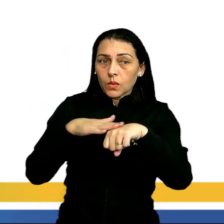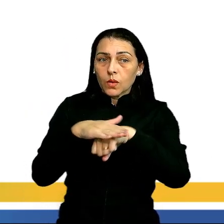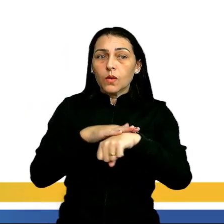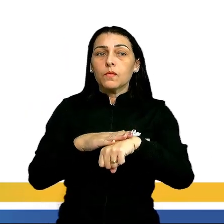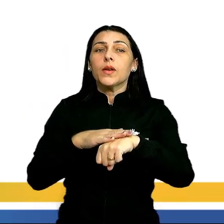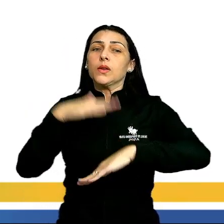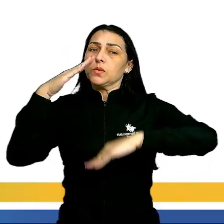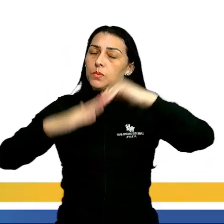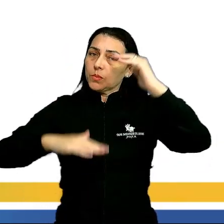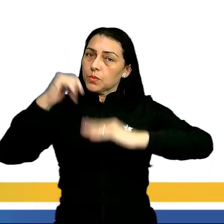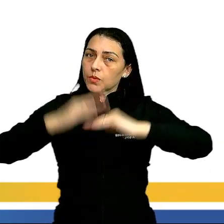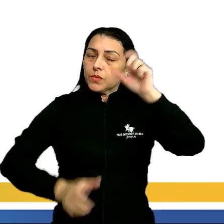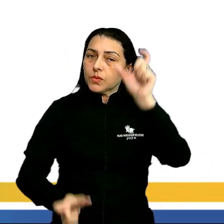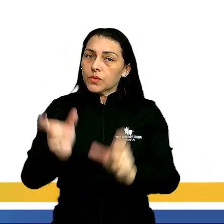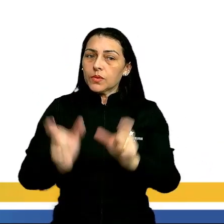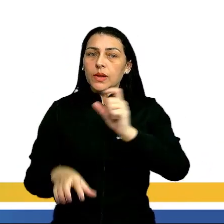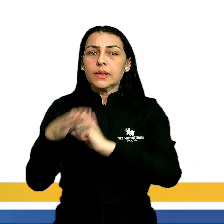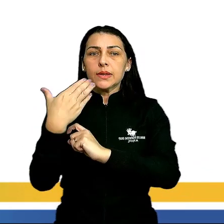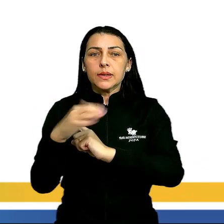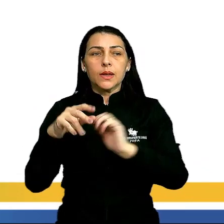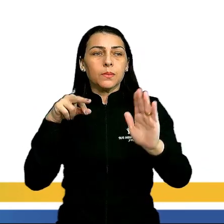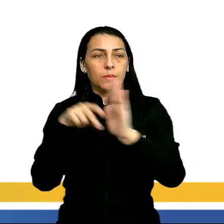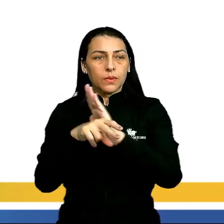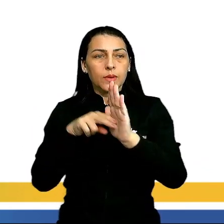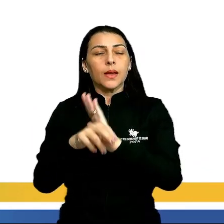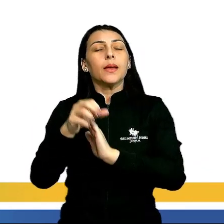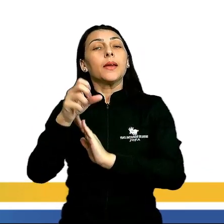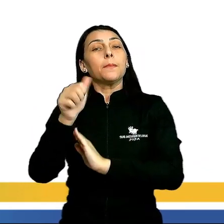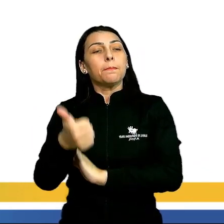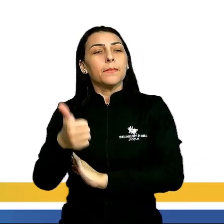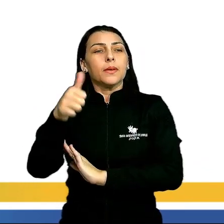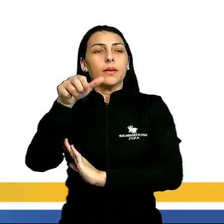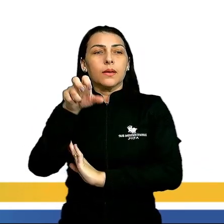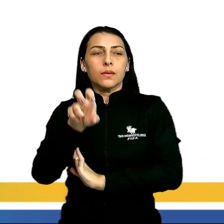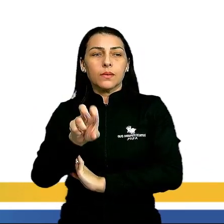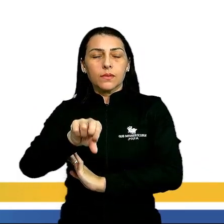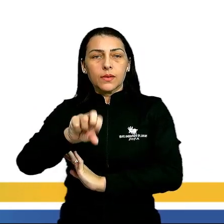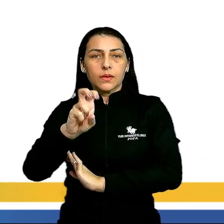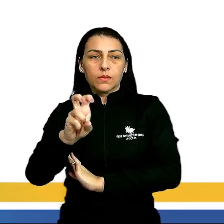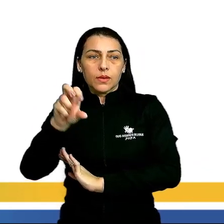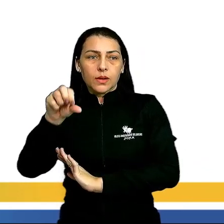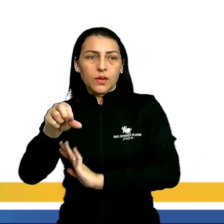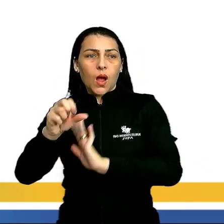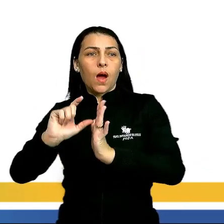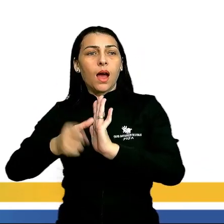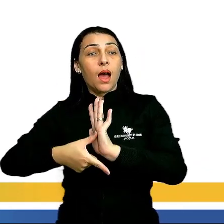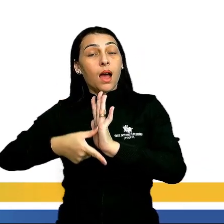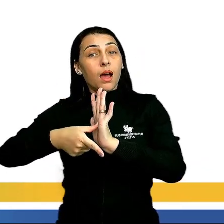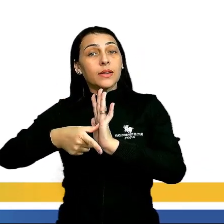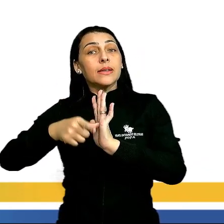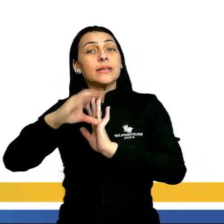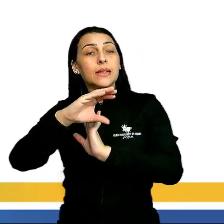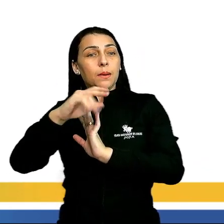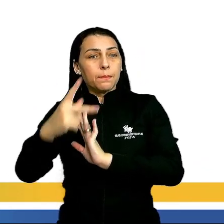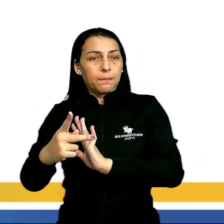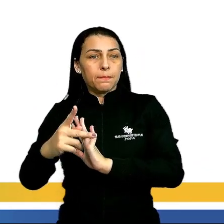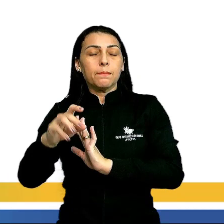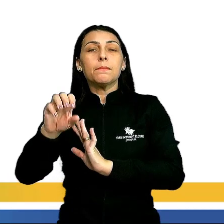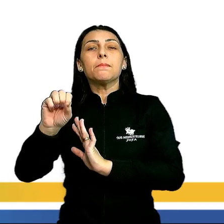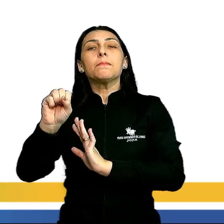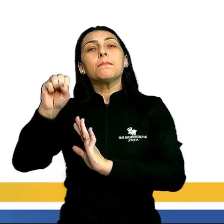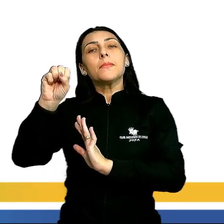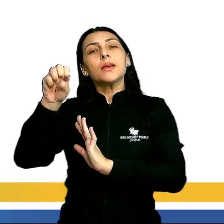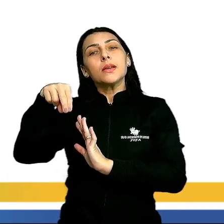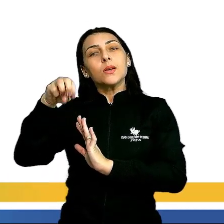famosa discussão entre profissionais da ciência biológica, em 1959, C.P.